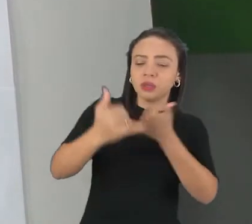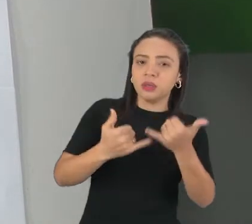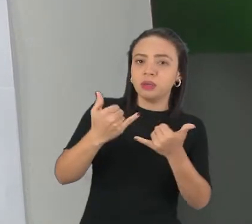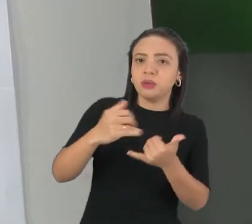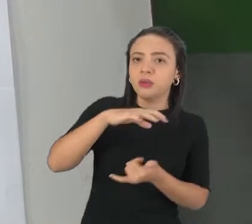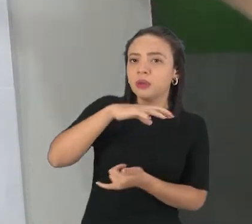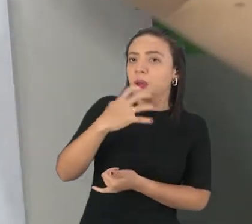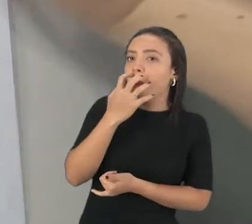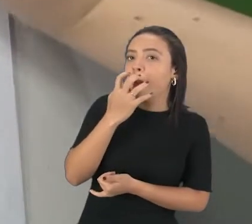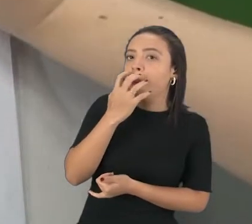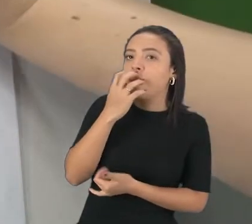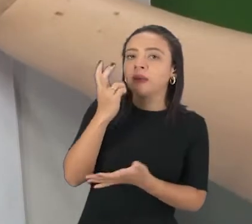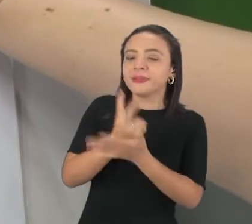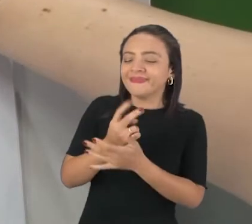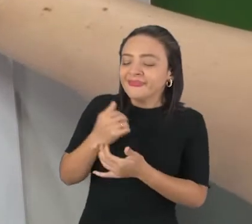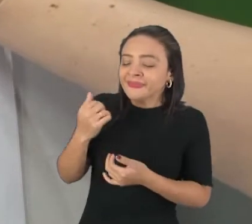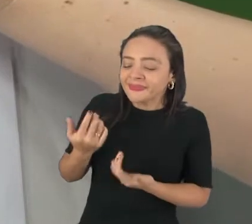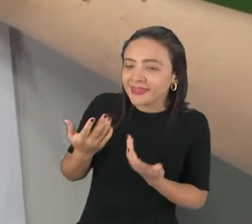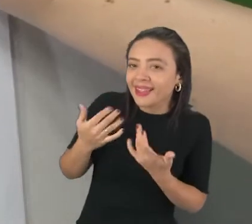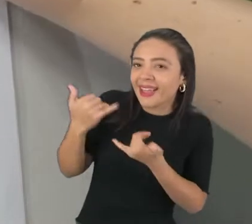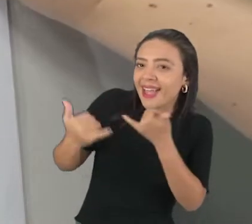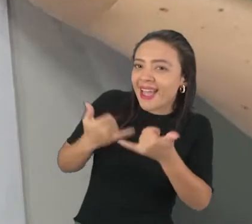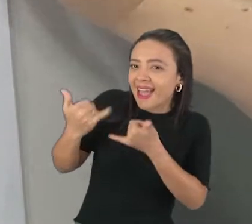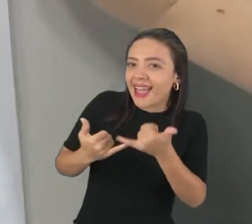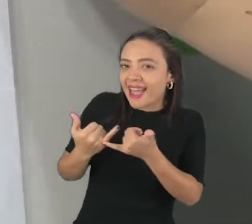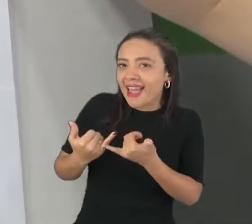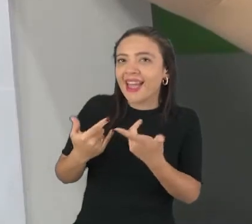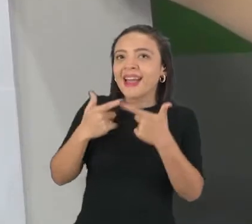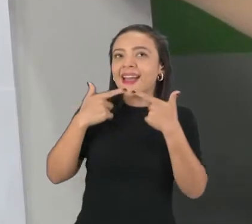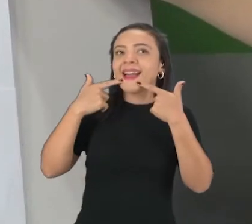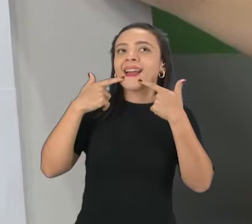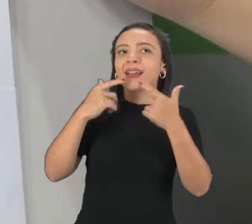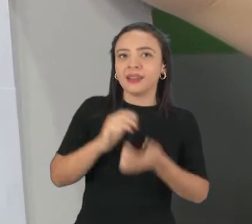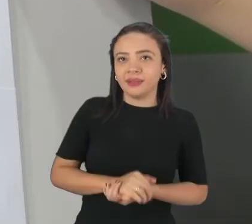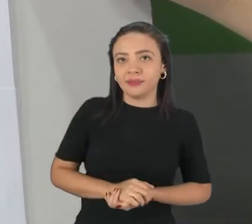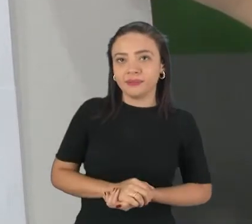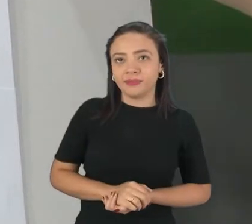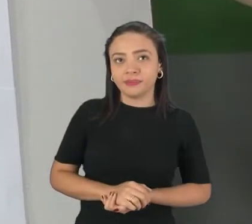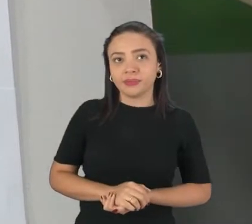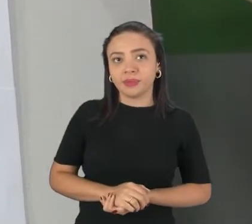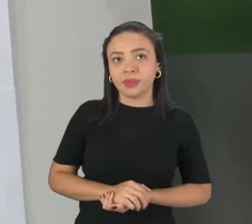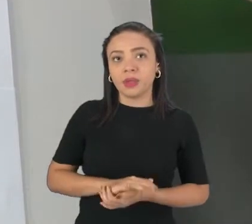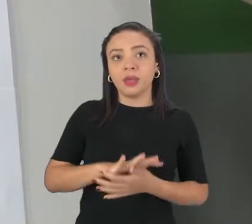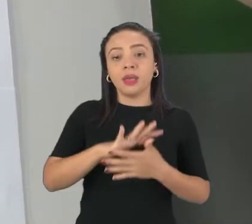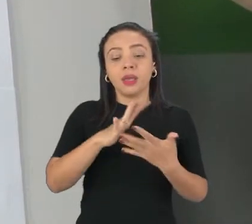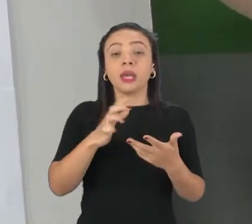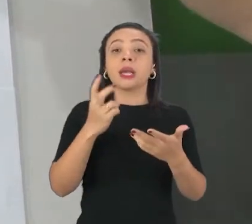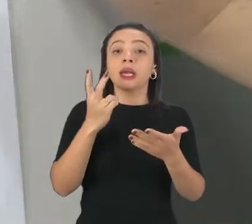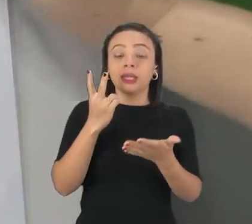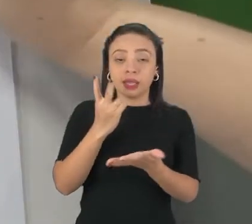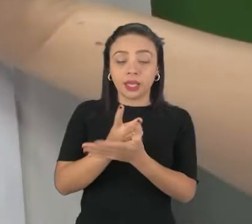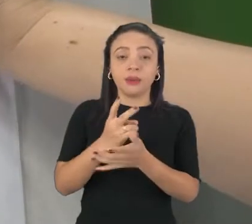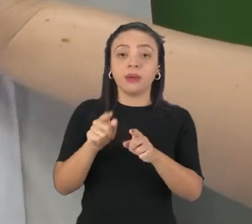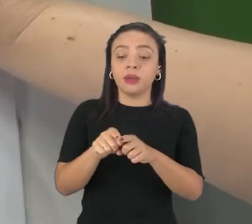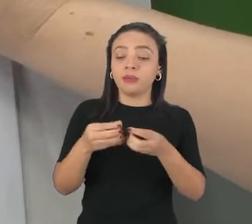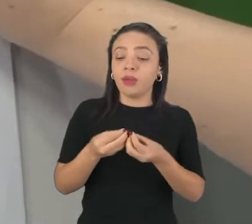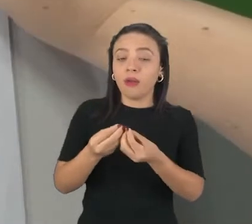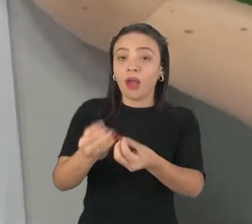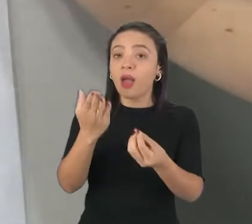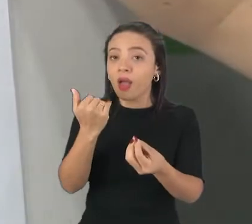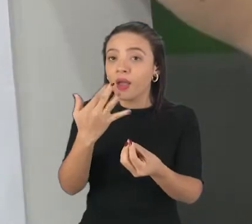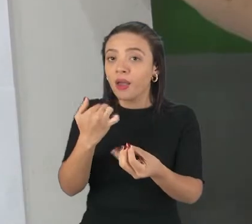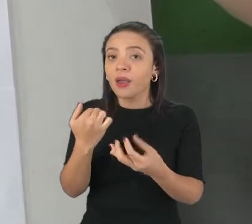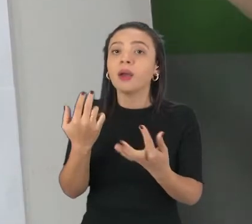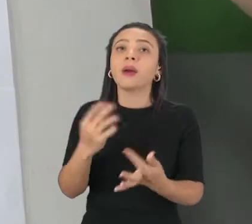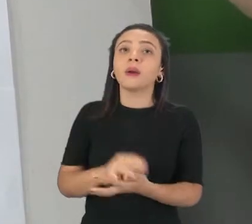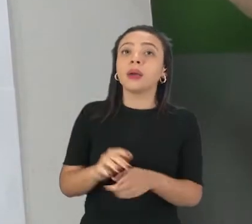e se alegrava com ela, e a tinha à mesa, dando-lhe de comer, e que ela se